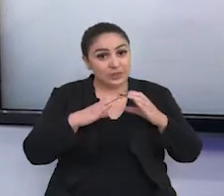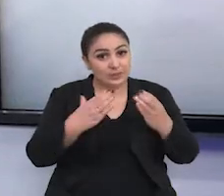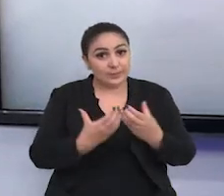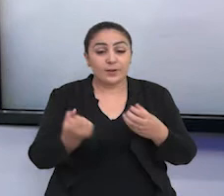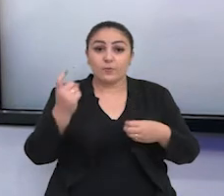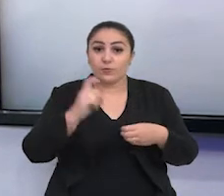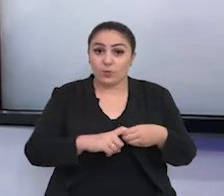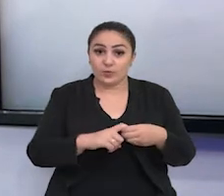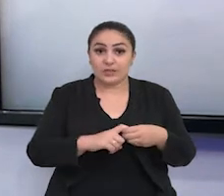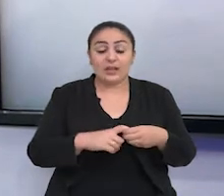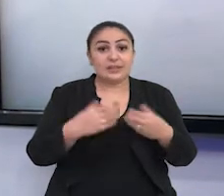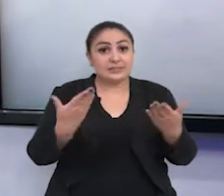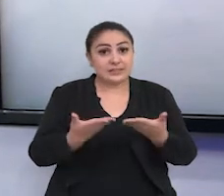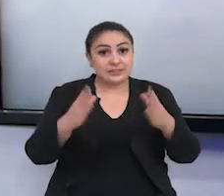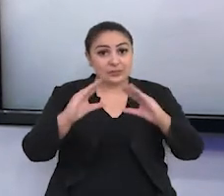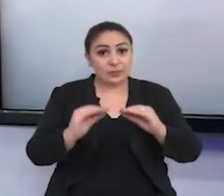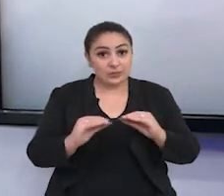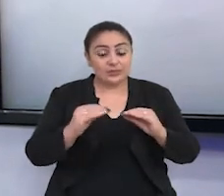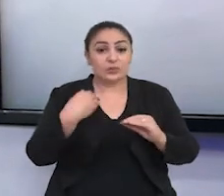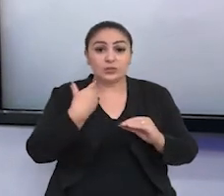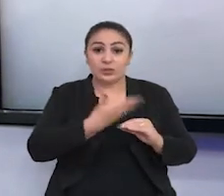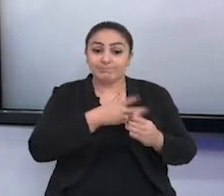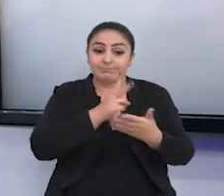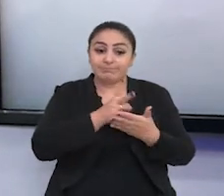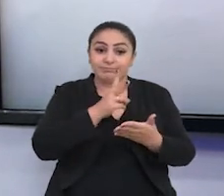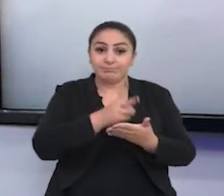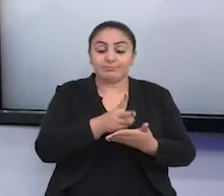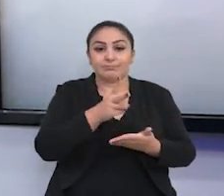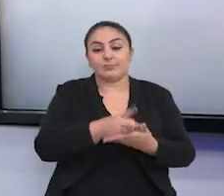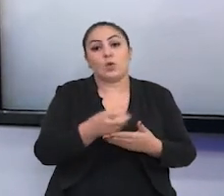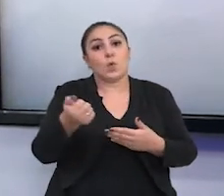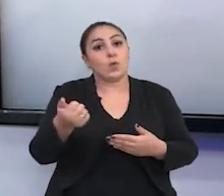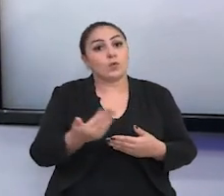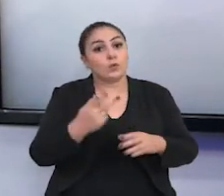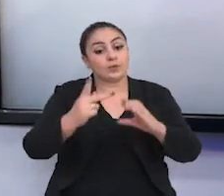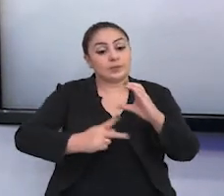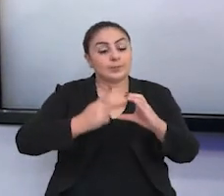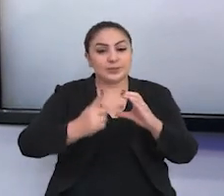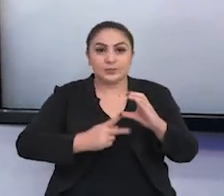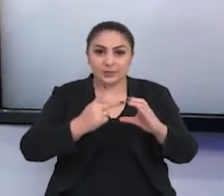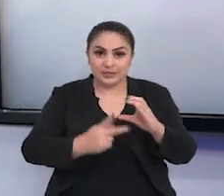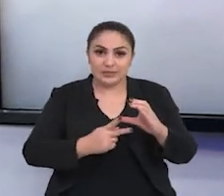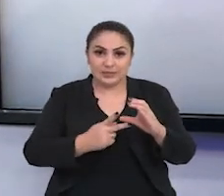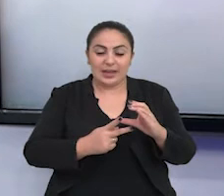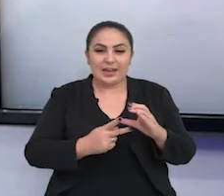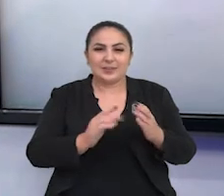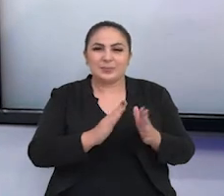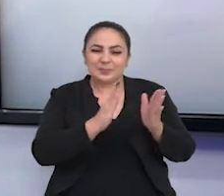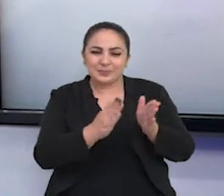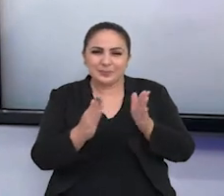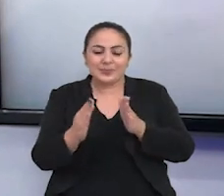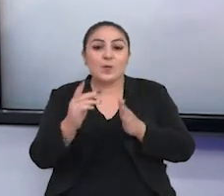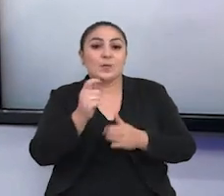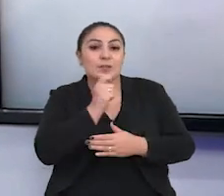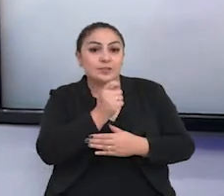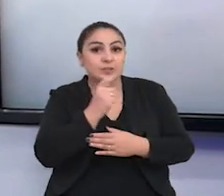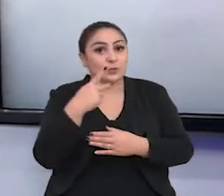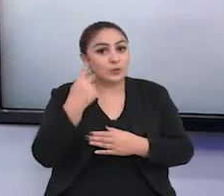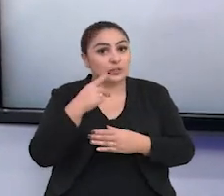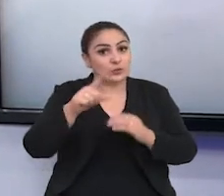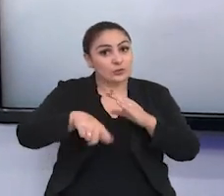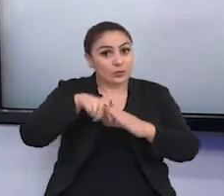Jornal da Câmara está de volta e nesta noite nós vamos dar sequência ao novo Legislativo, a série com os